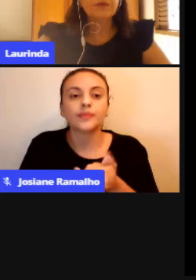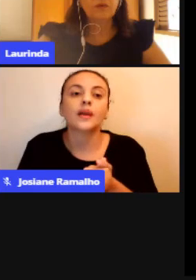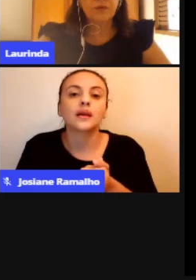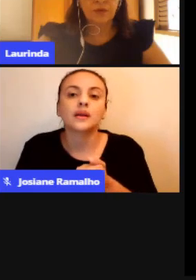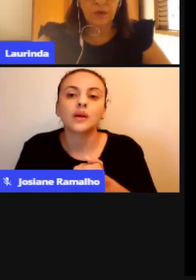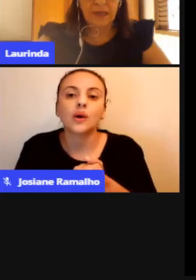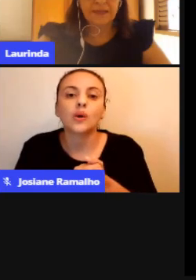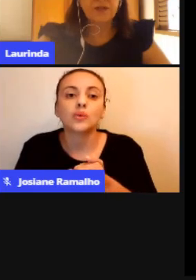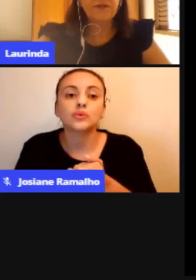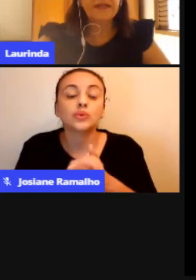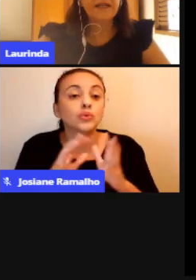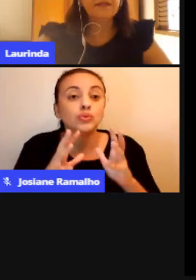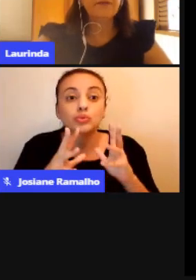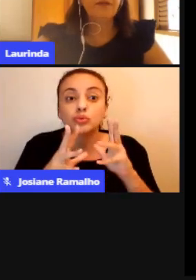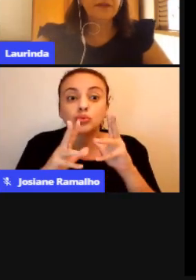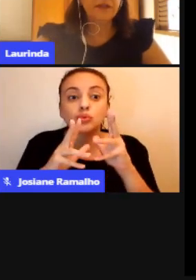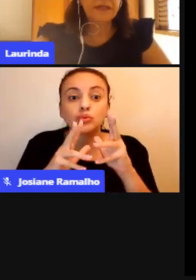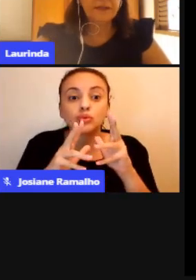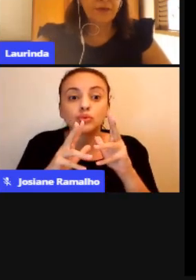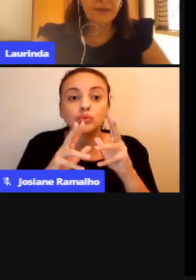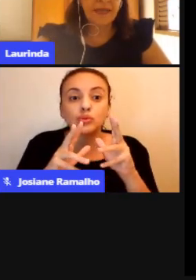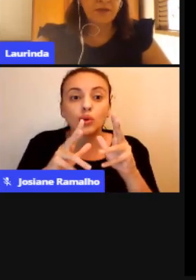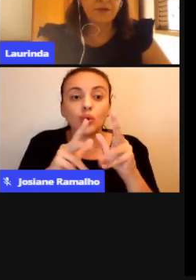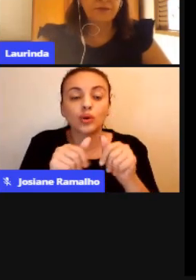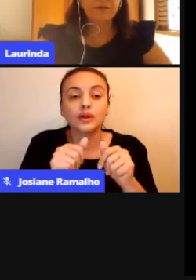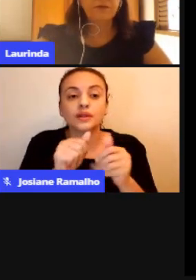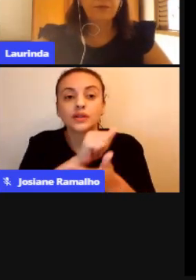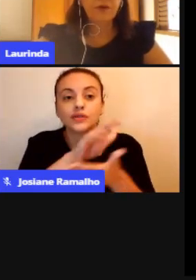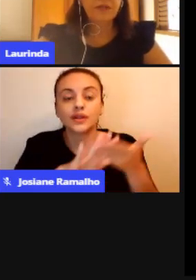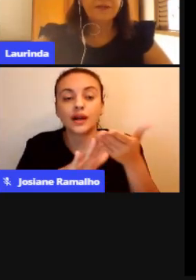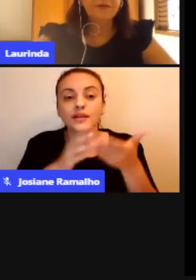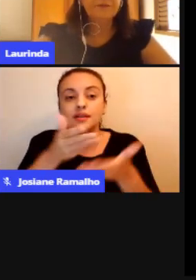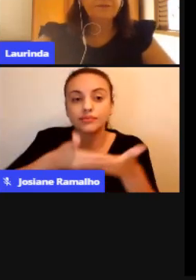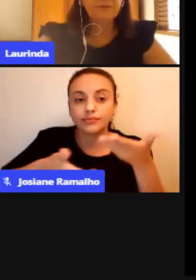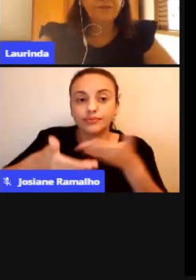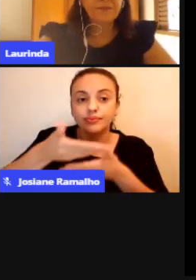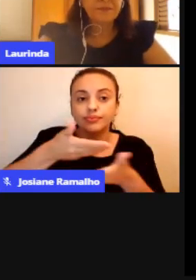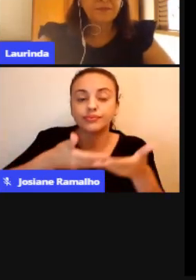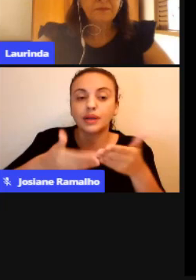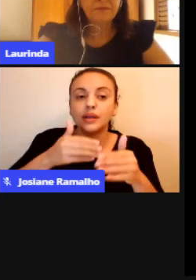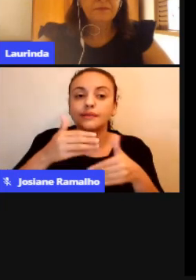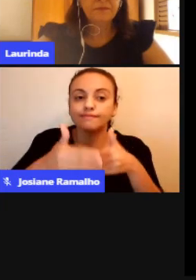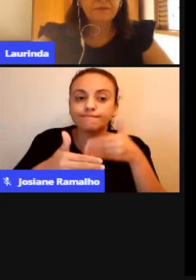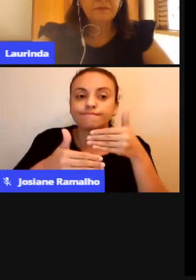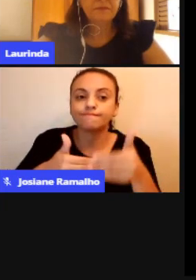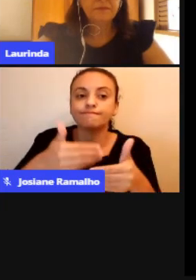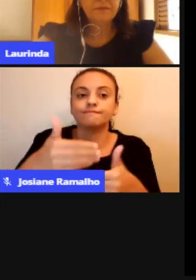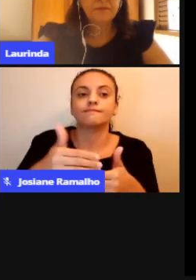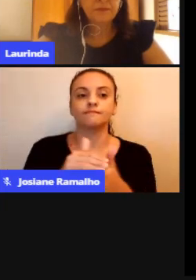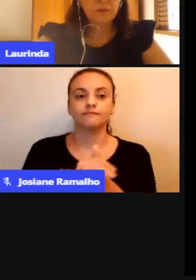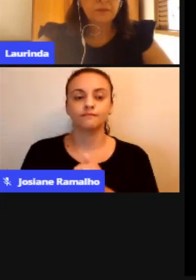todas as atividades desenvolvidas nesse processo. O próximo.